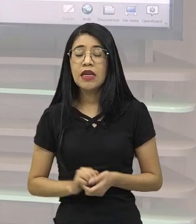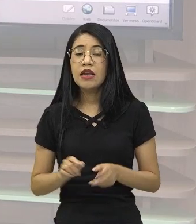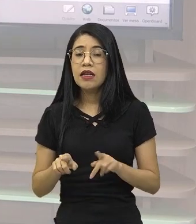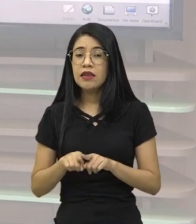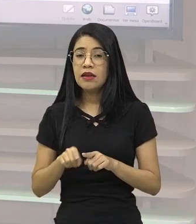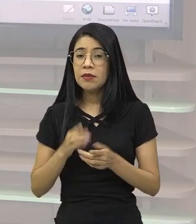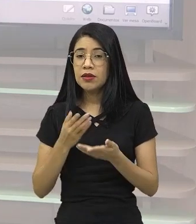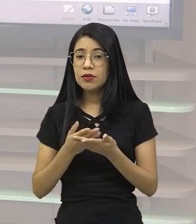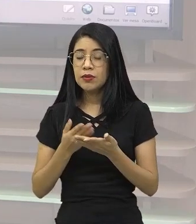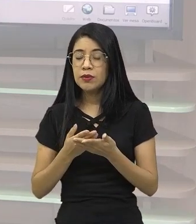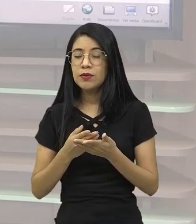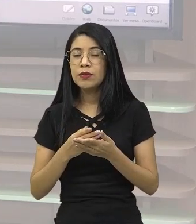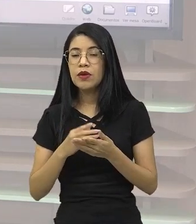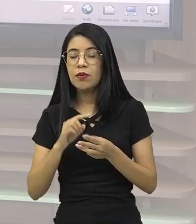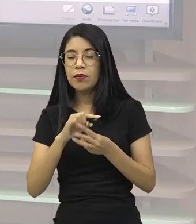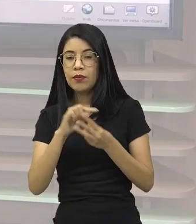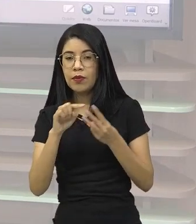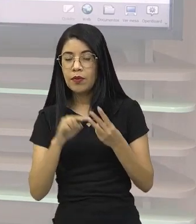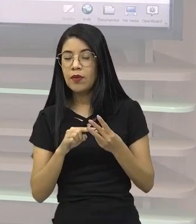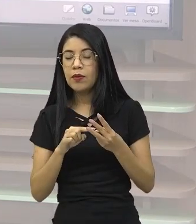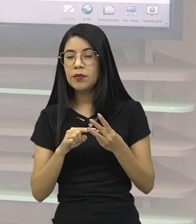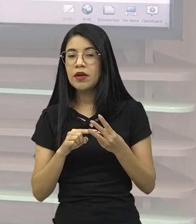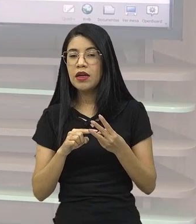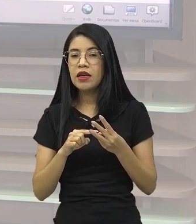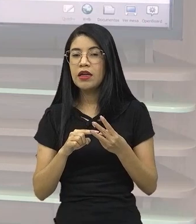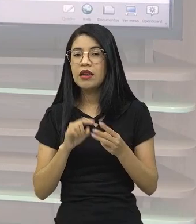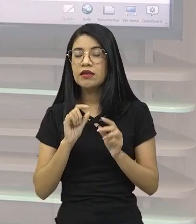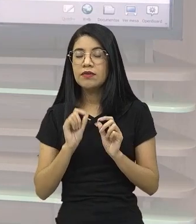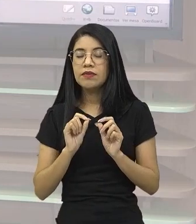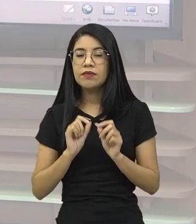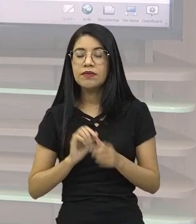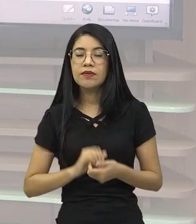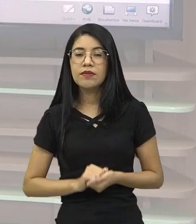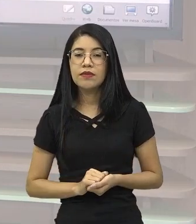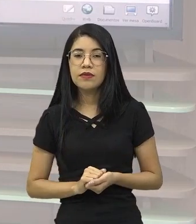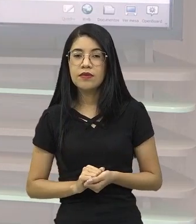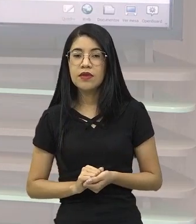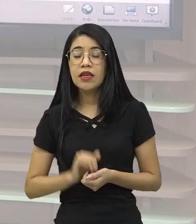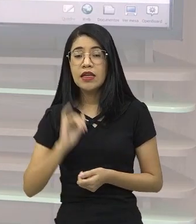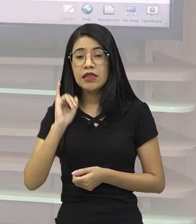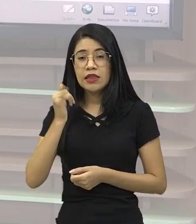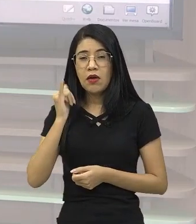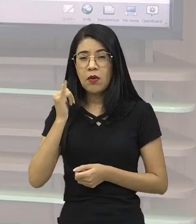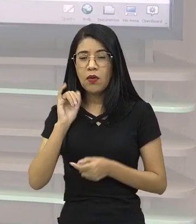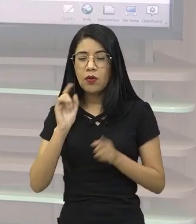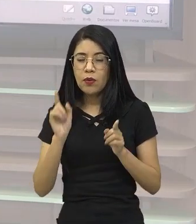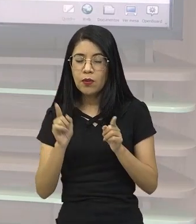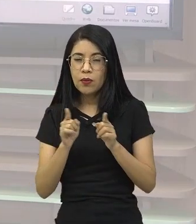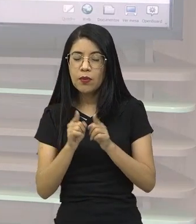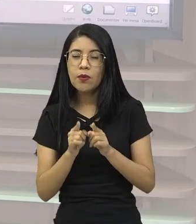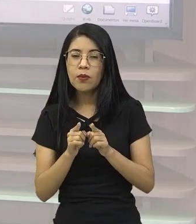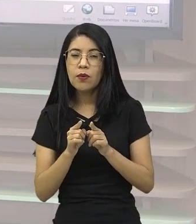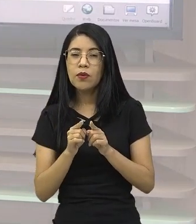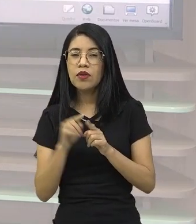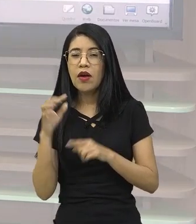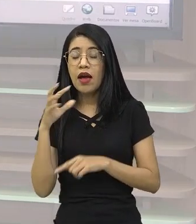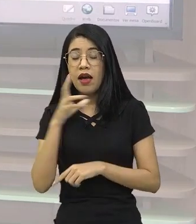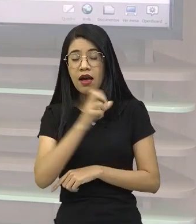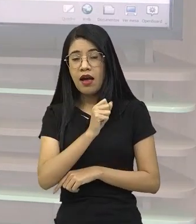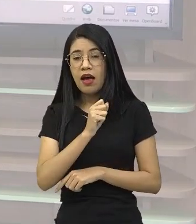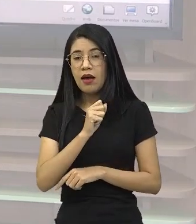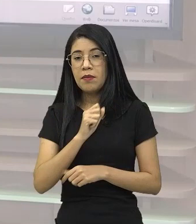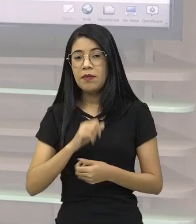que mini-conto, microconto e nanoconto, né, são contos curtíssimos, de duração menor que o